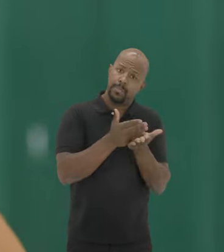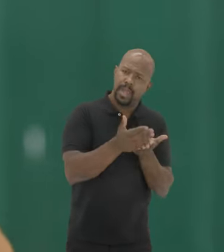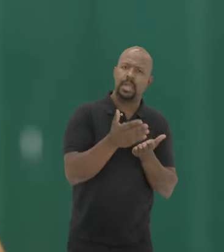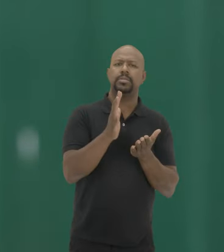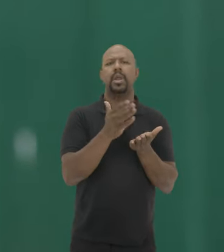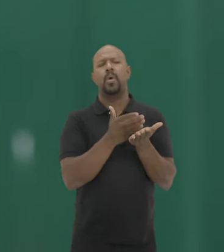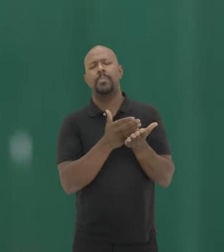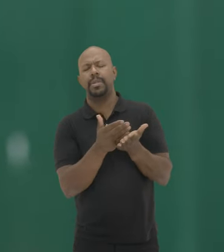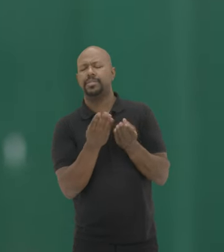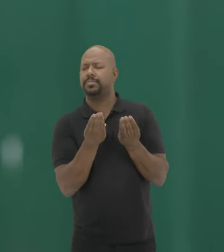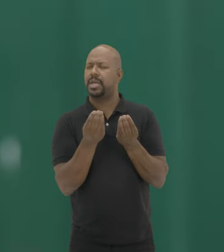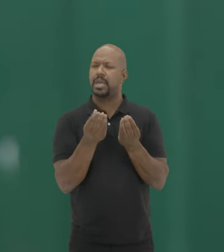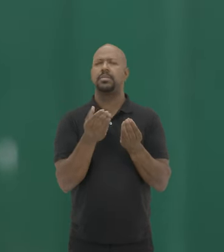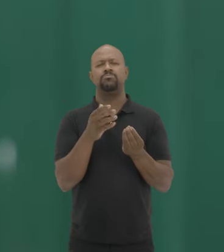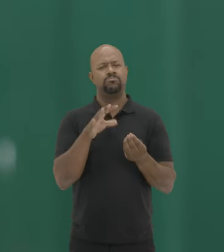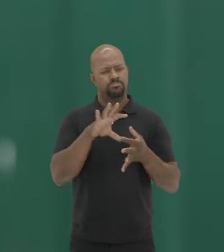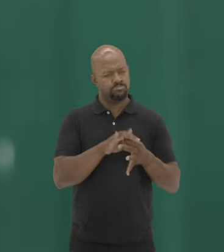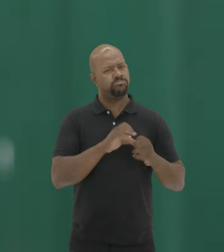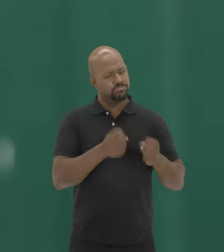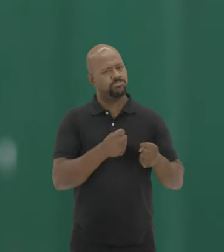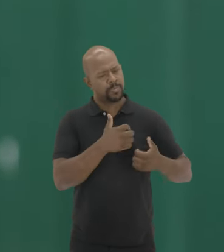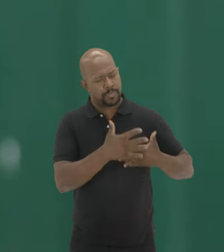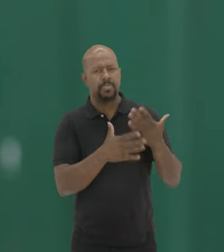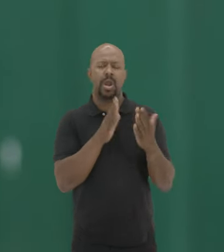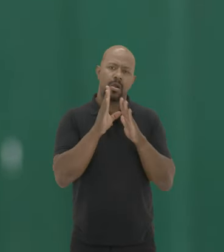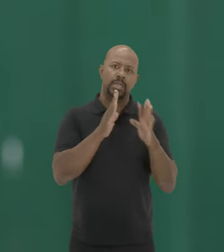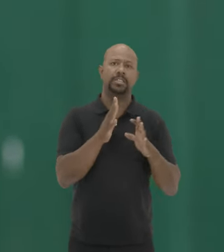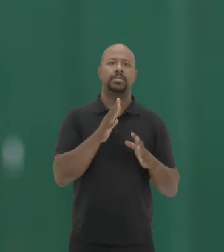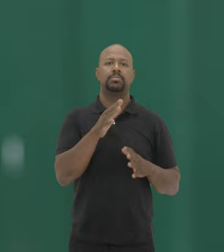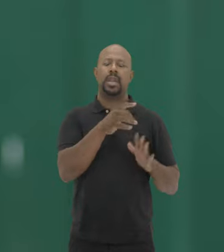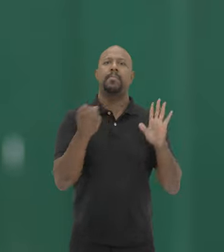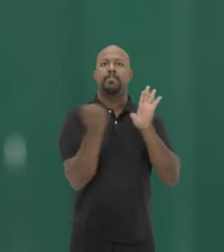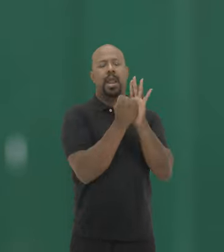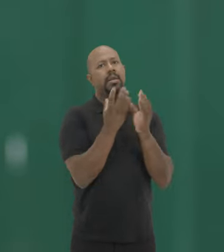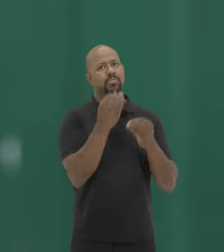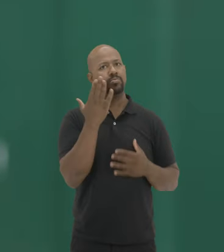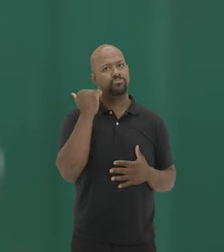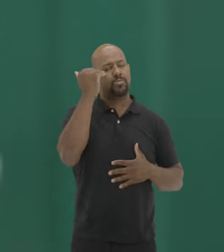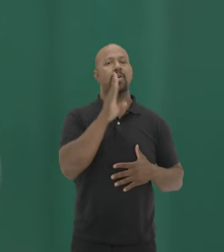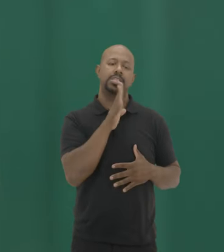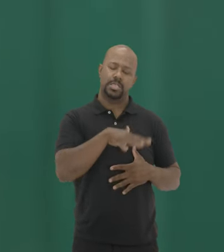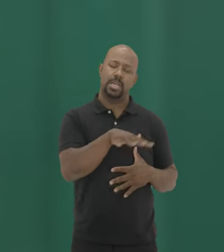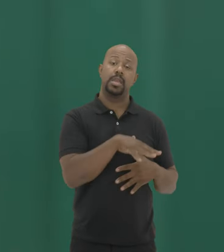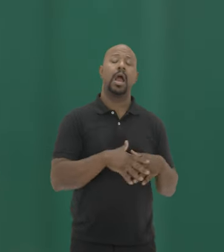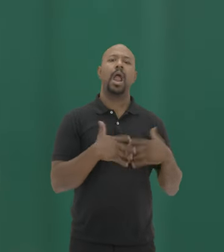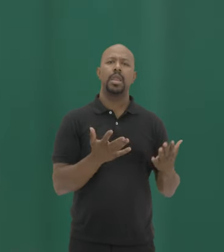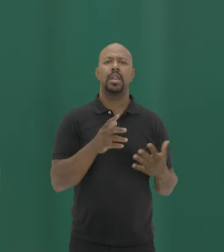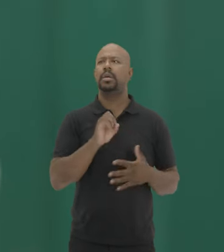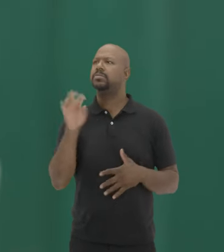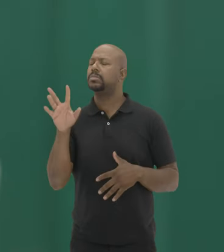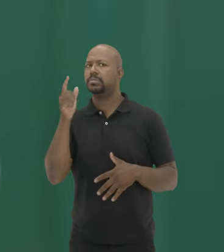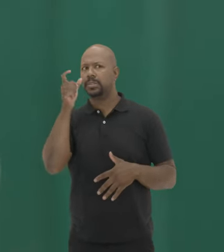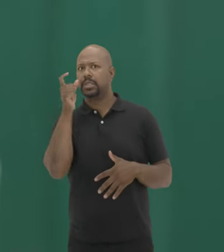começo, bem uhum. engrenado aqui, tudo uhum. conhecido. A marca é bem conhecida, né? E tudo. Aí